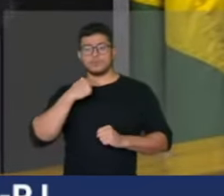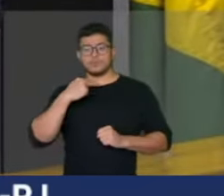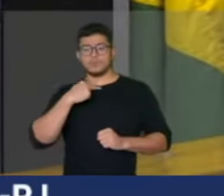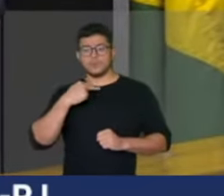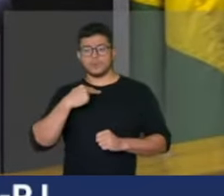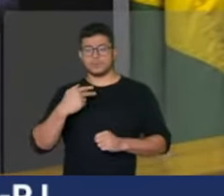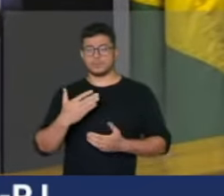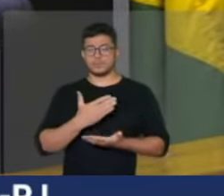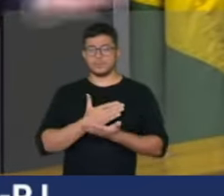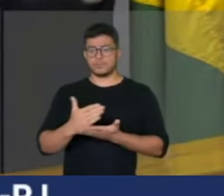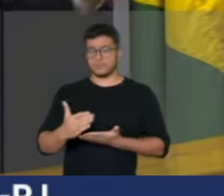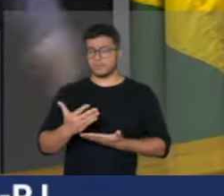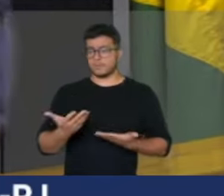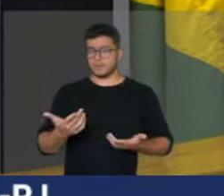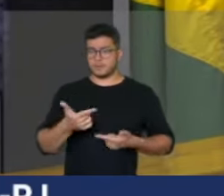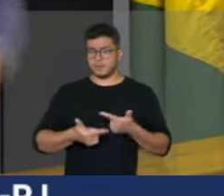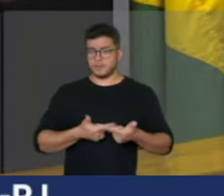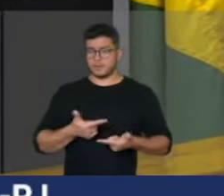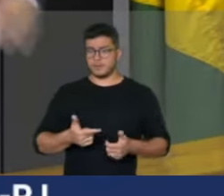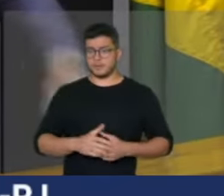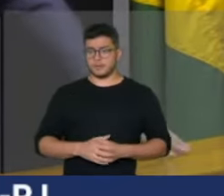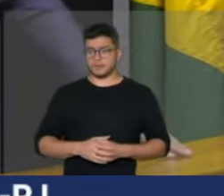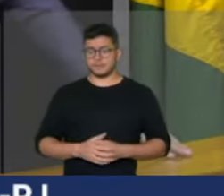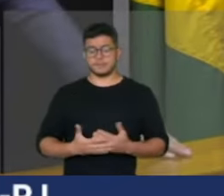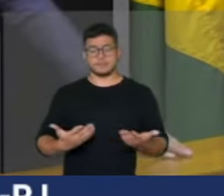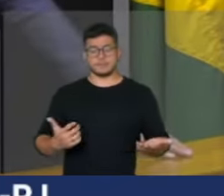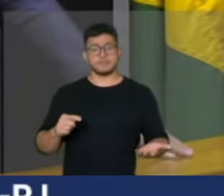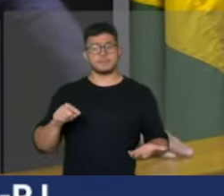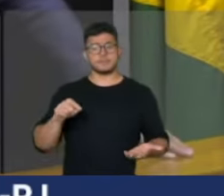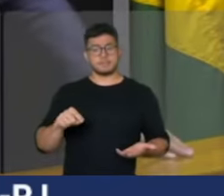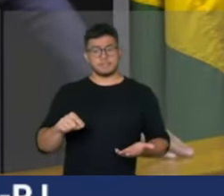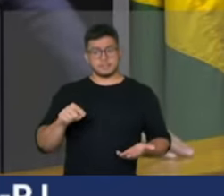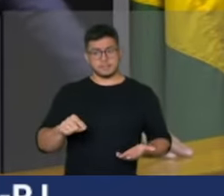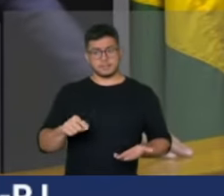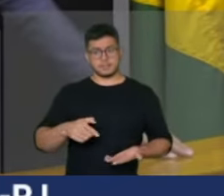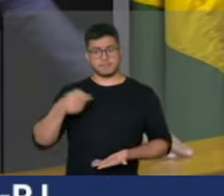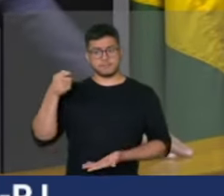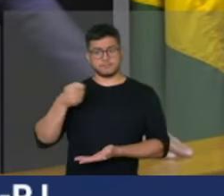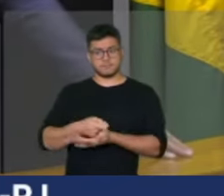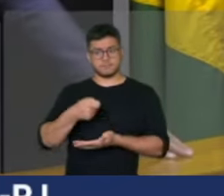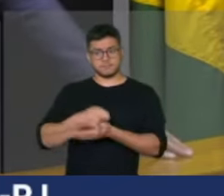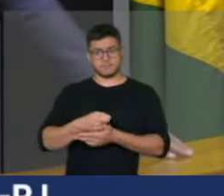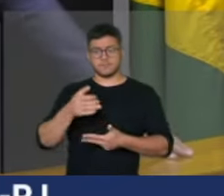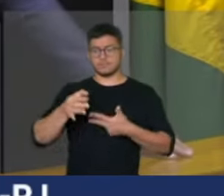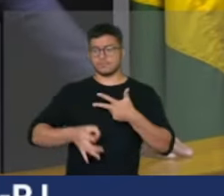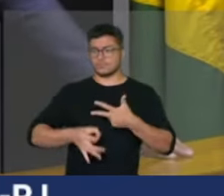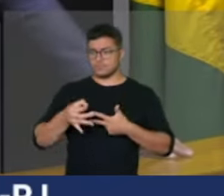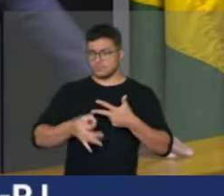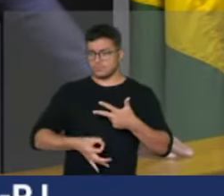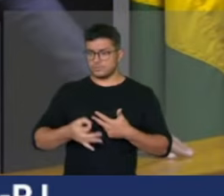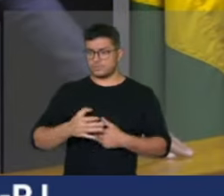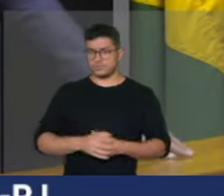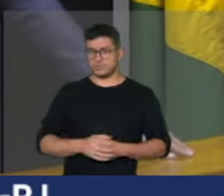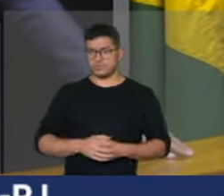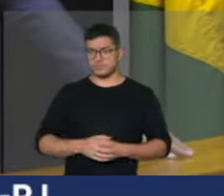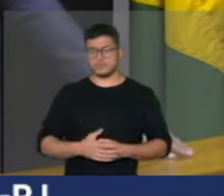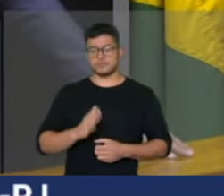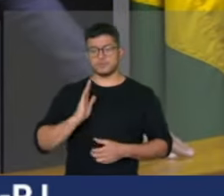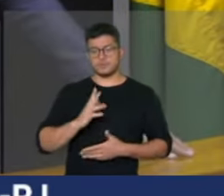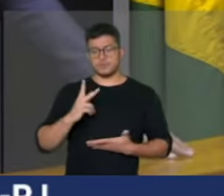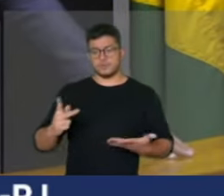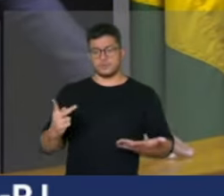quem deve sair dessa cadeira. Essa é a ditadura do judiciário que está acontecendo no